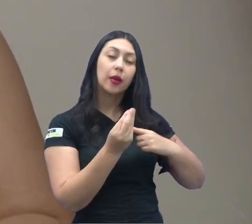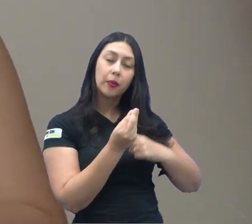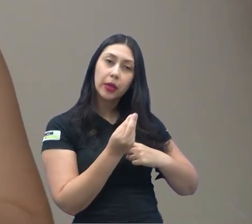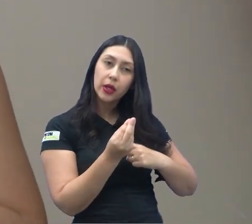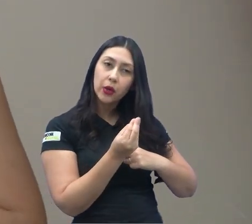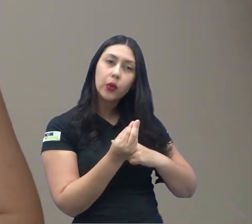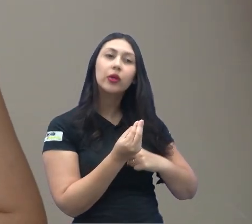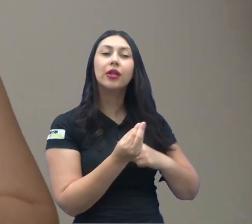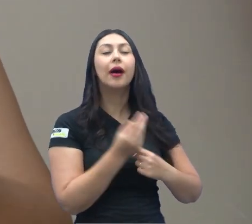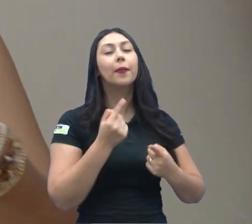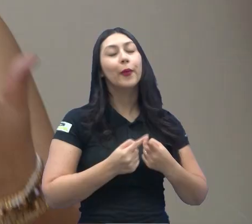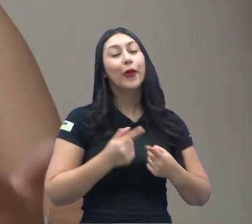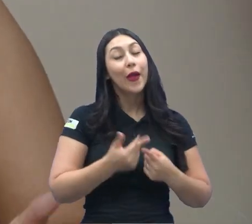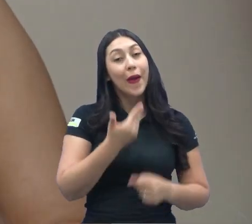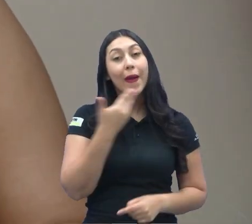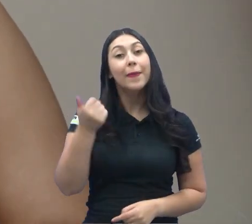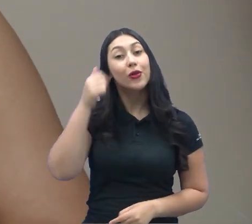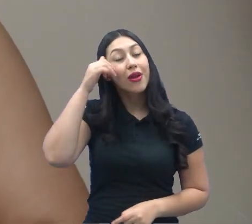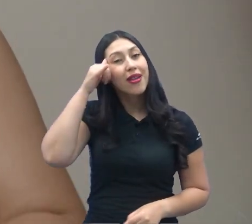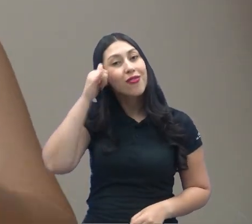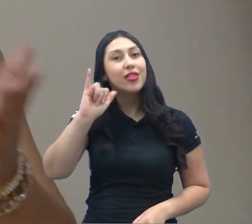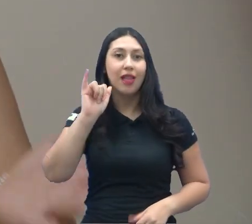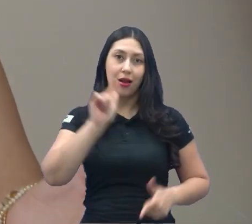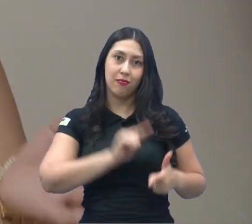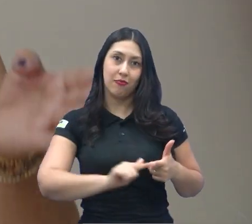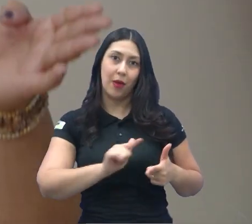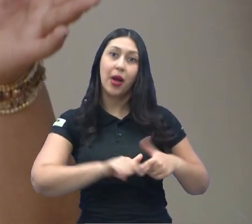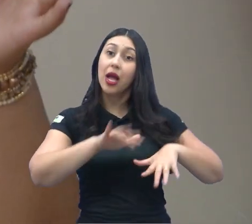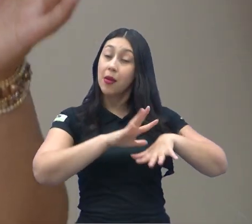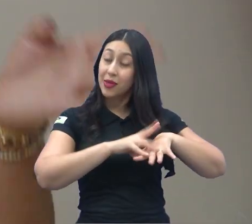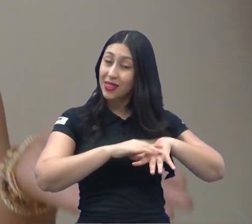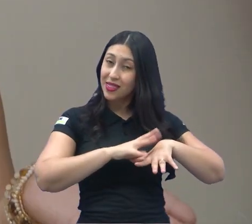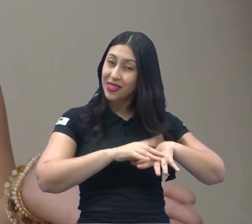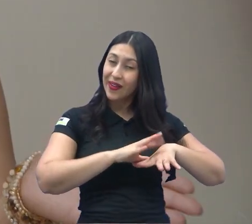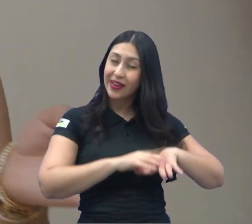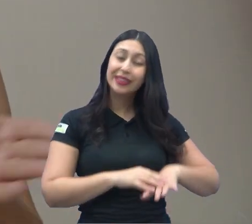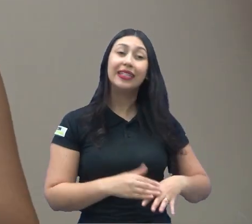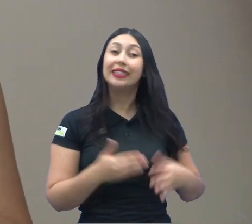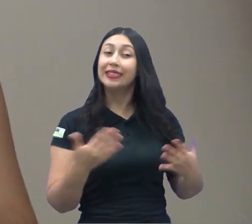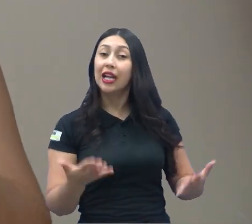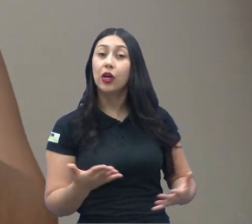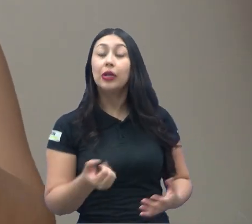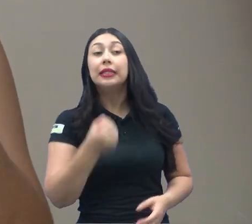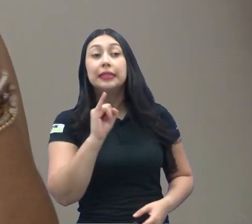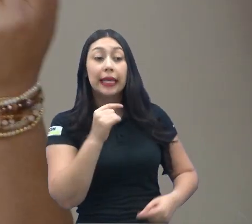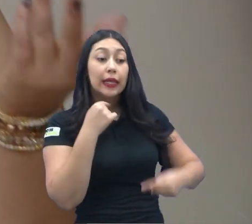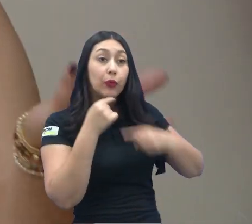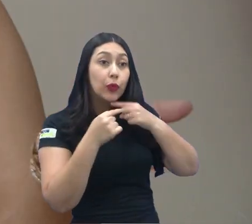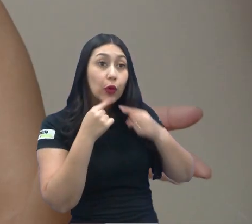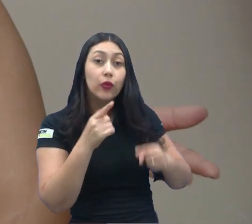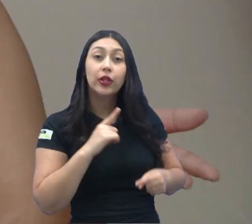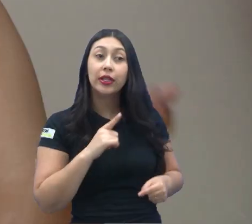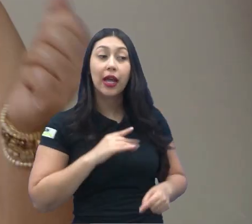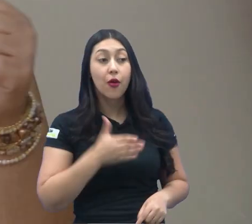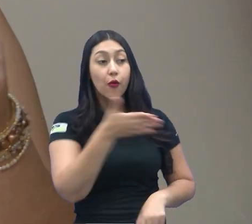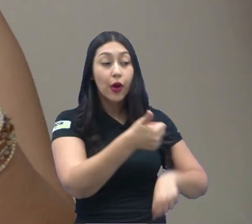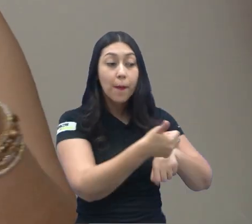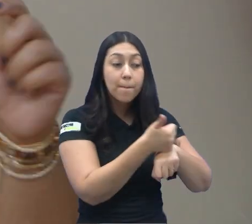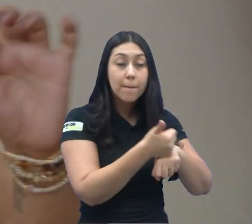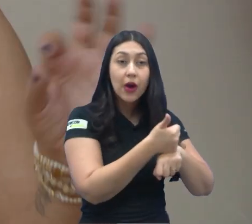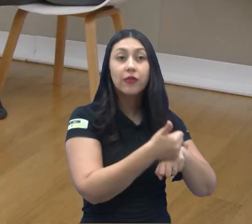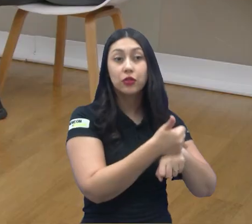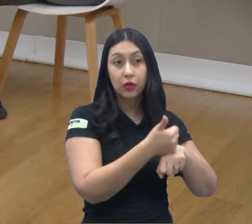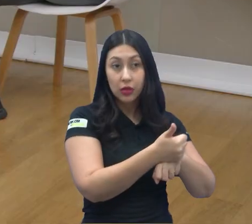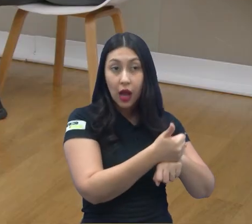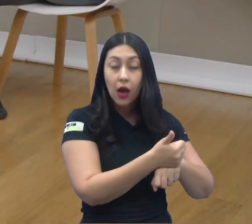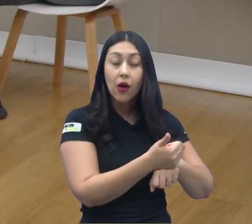melhor prevenir do que tratar. Então, na dúvida, você falou, procure um tricologista, que geralmente não faz parte dos nossos,